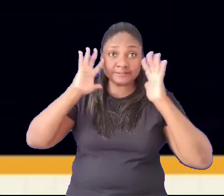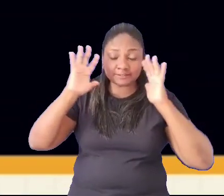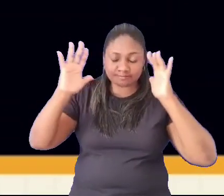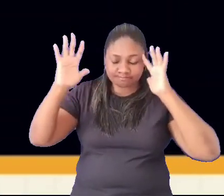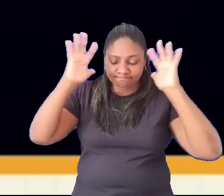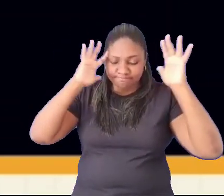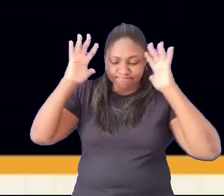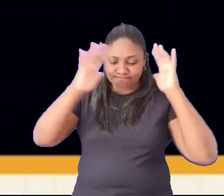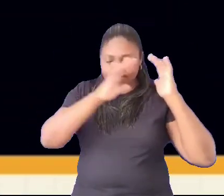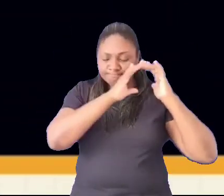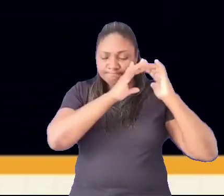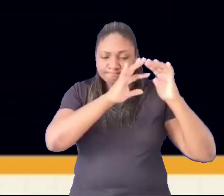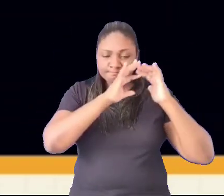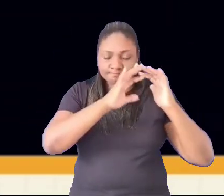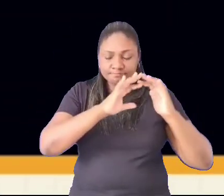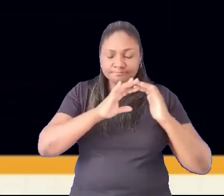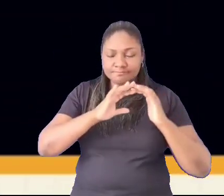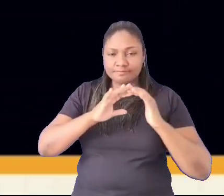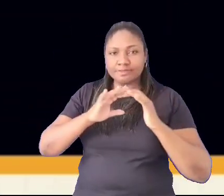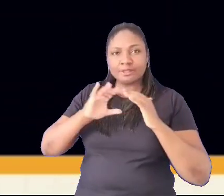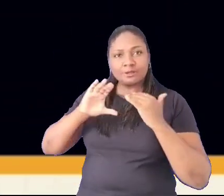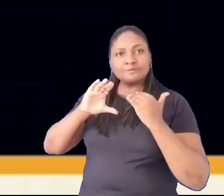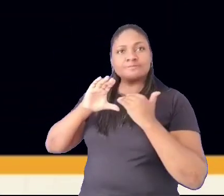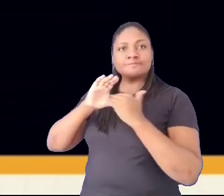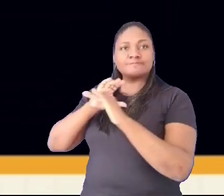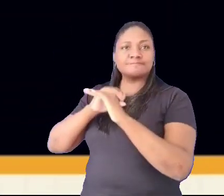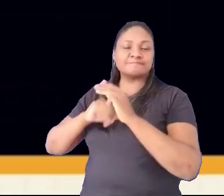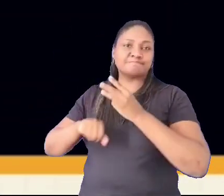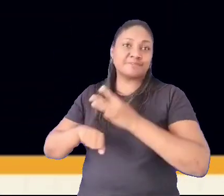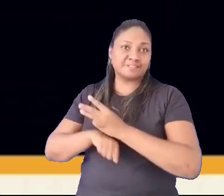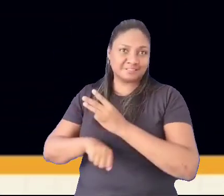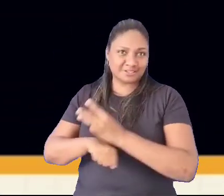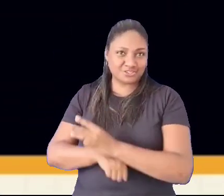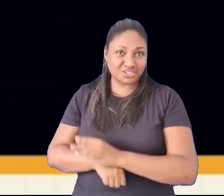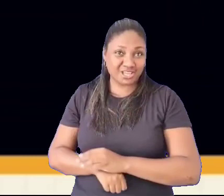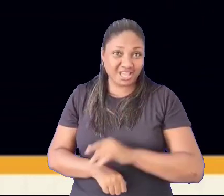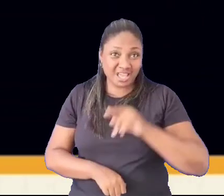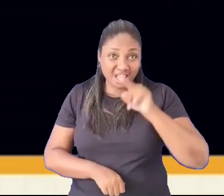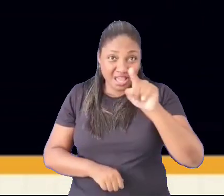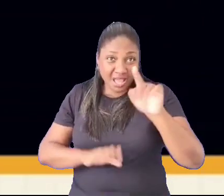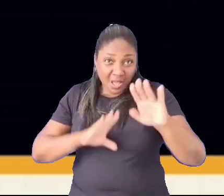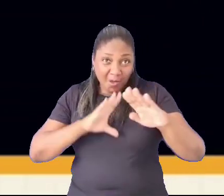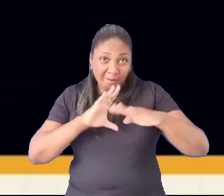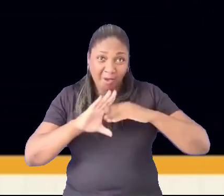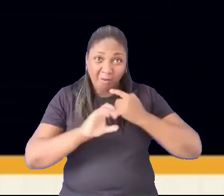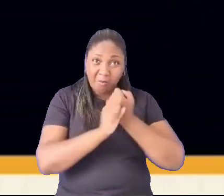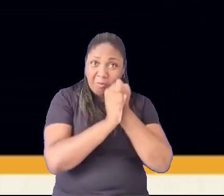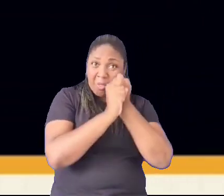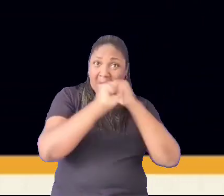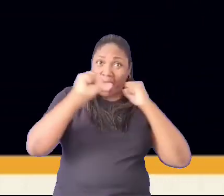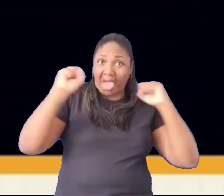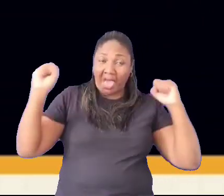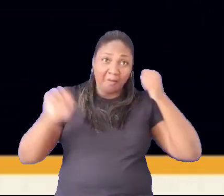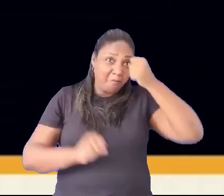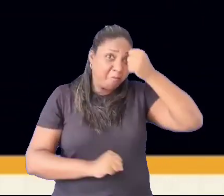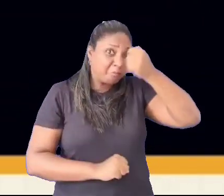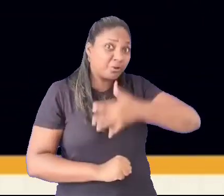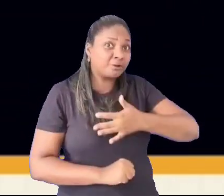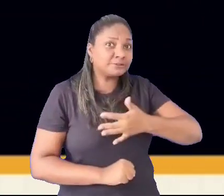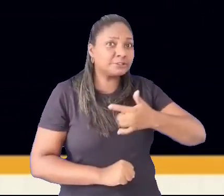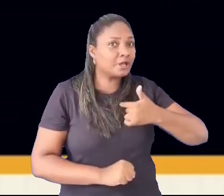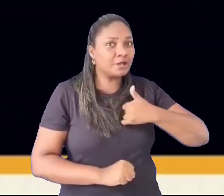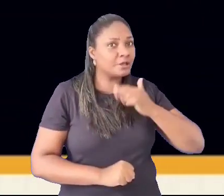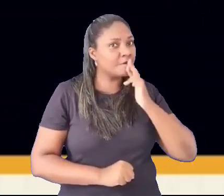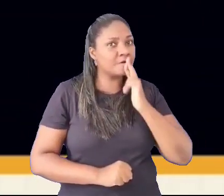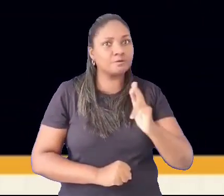escreve. Eu não vou mais responder nenhuma mensagem com grosseria. Foi muito difícil no